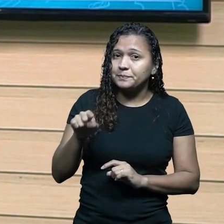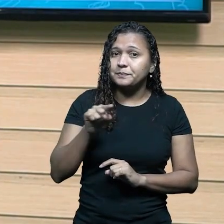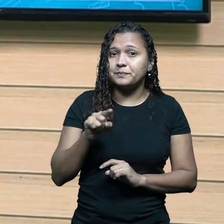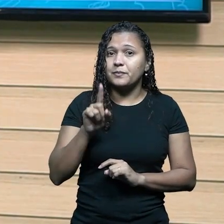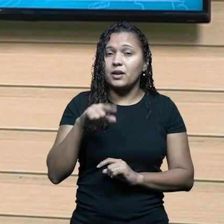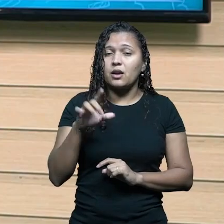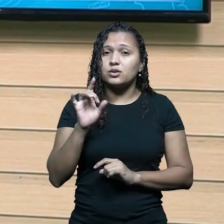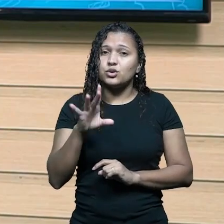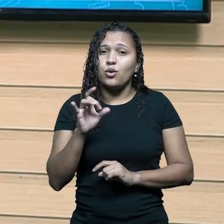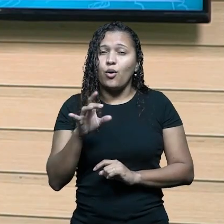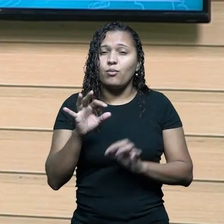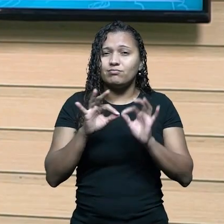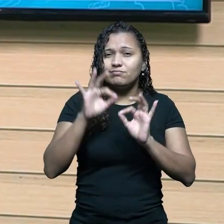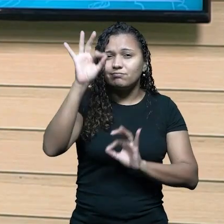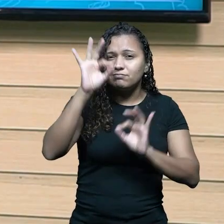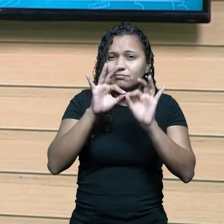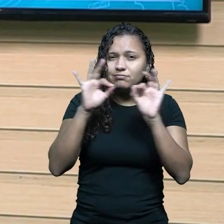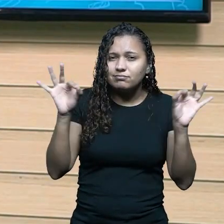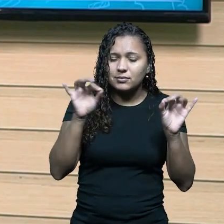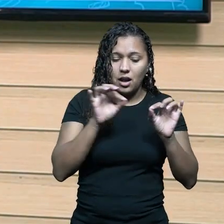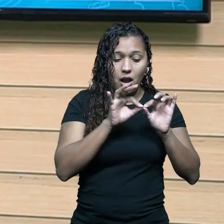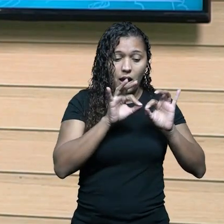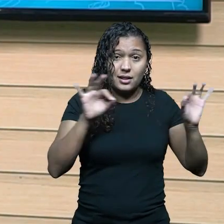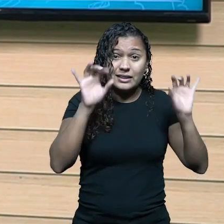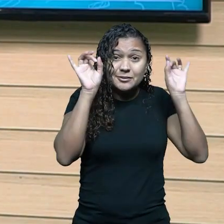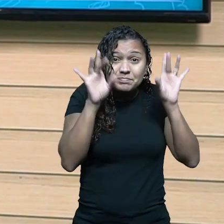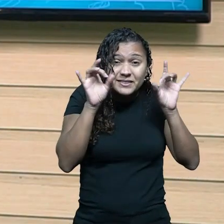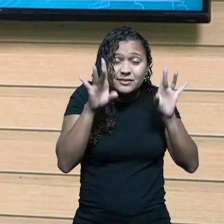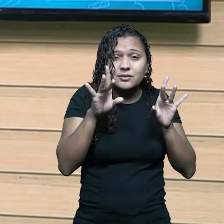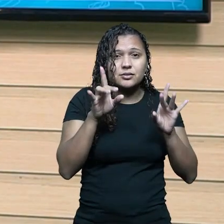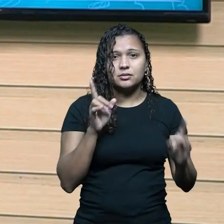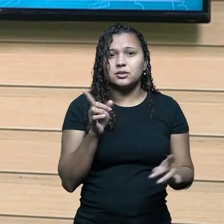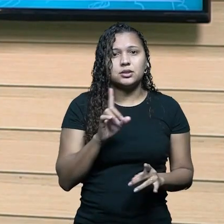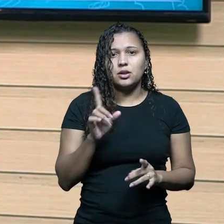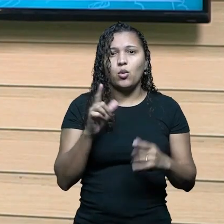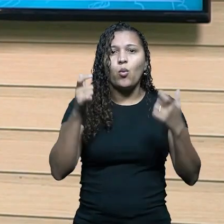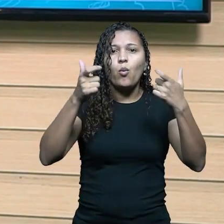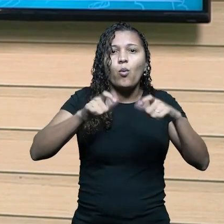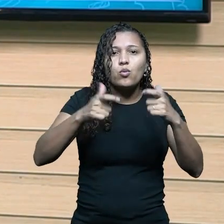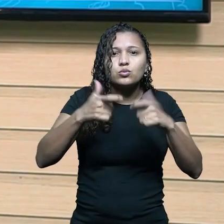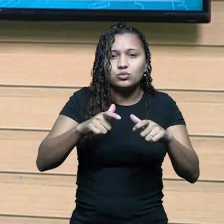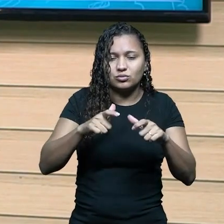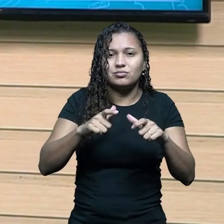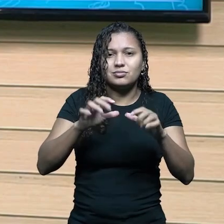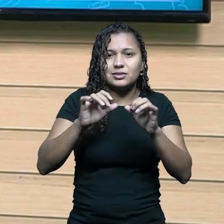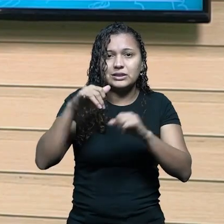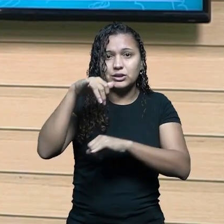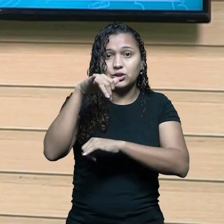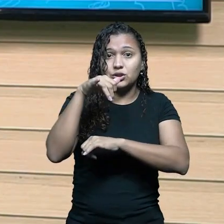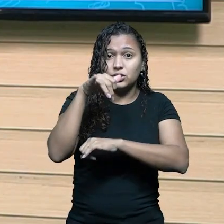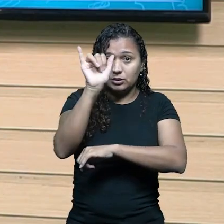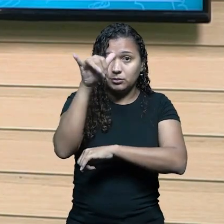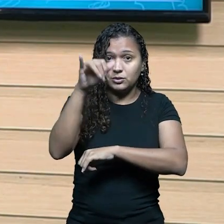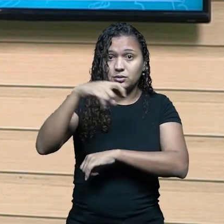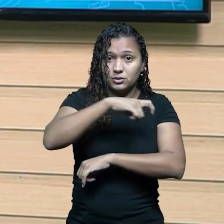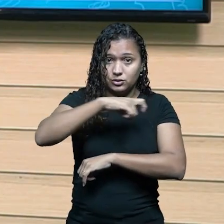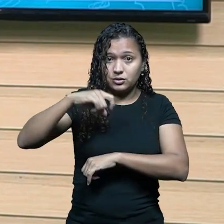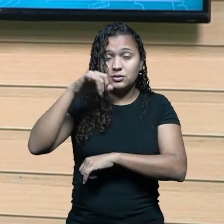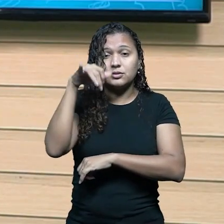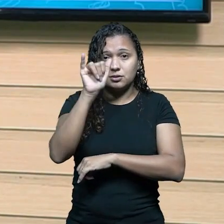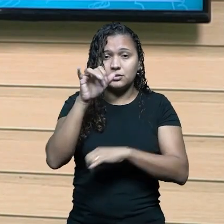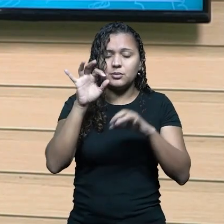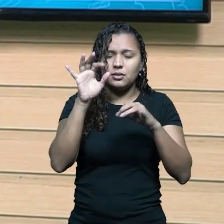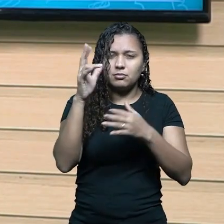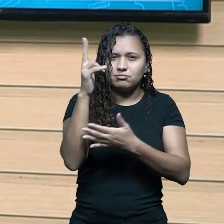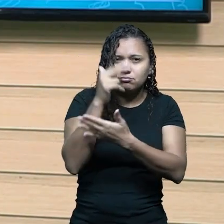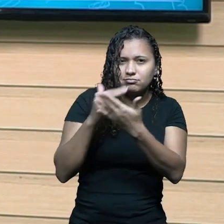forma aqui, ele não iria dimensionar a linha específica, mas sim a partir das posições das coordenadas X e